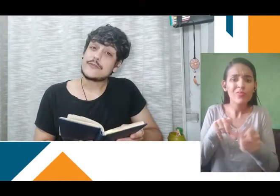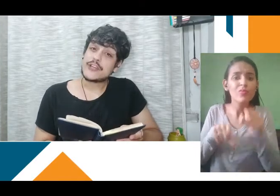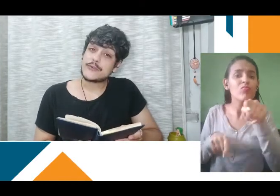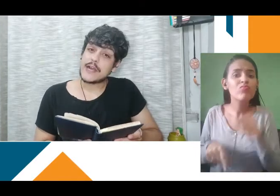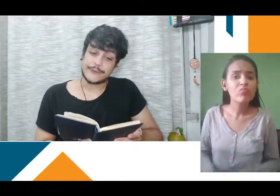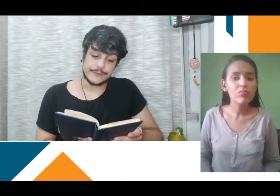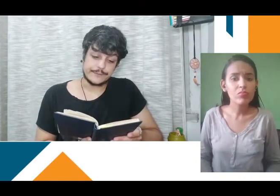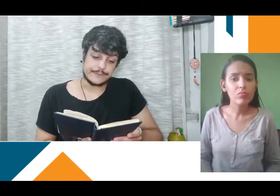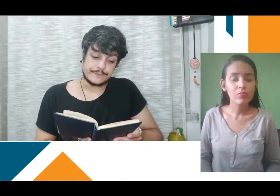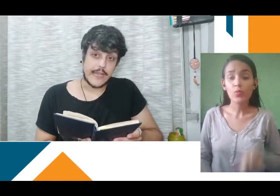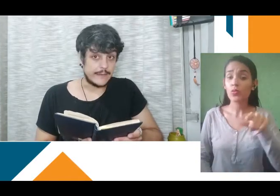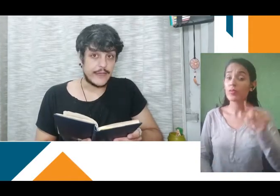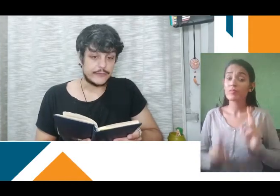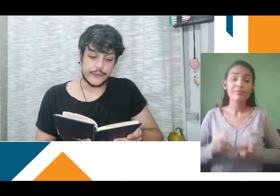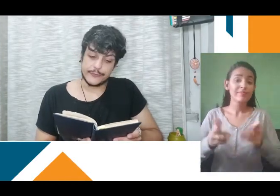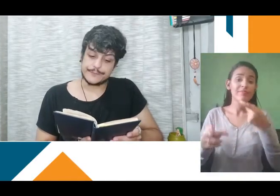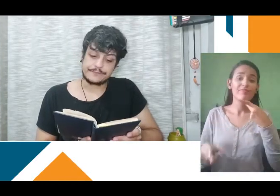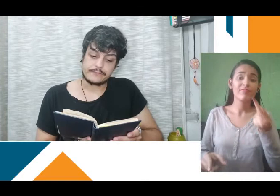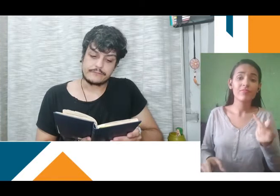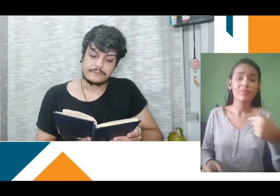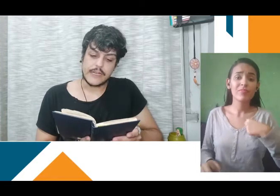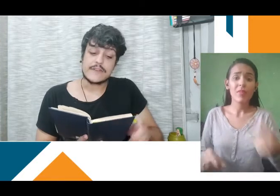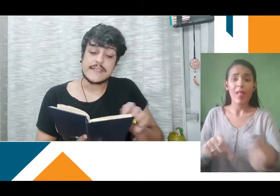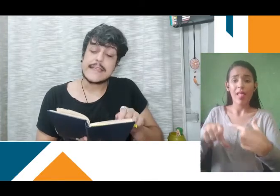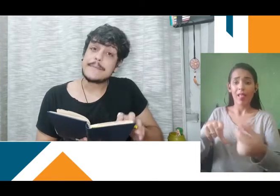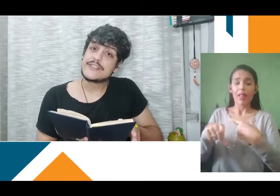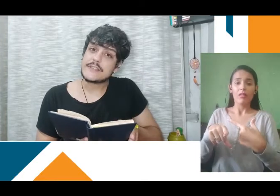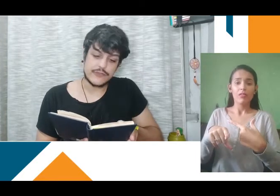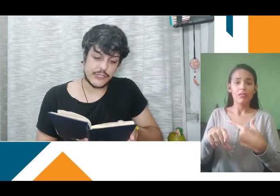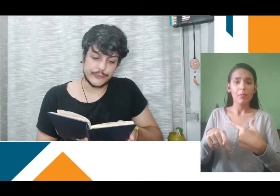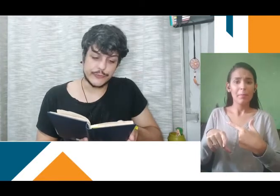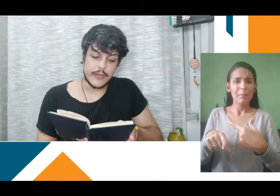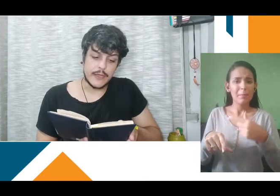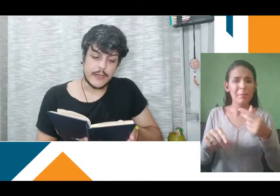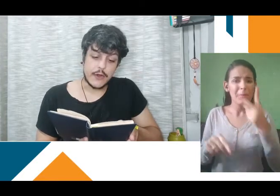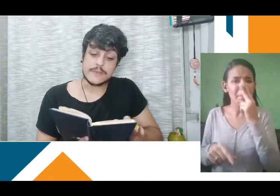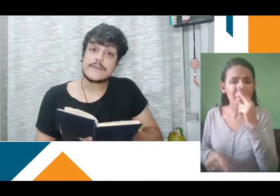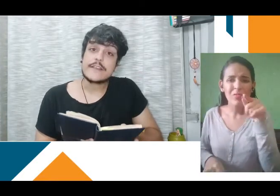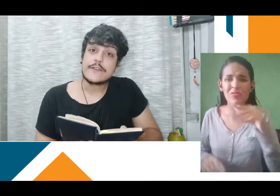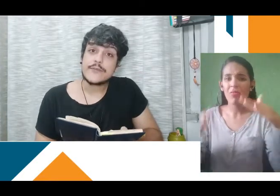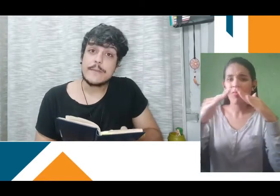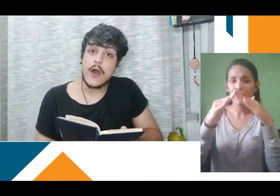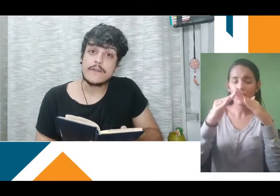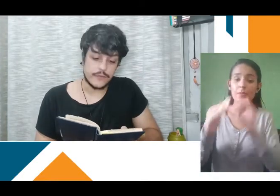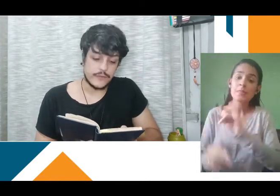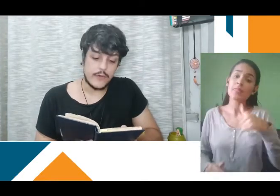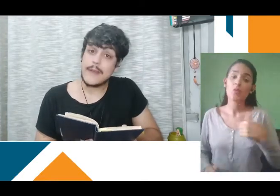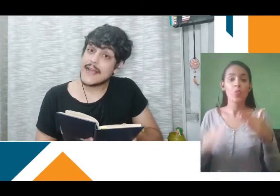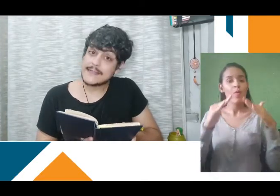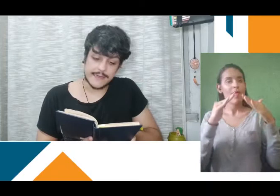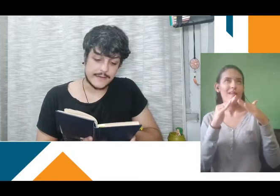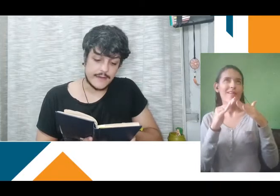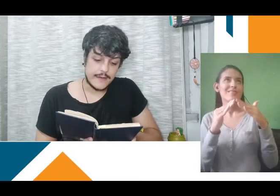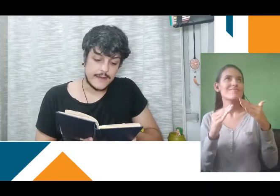Não estou te alugando? Ela perguntou. Você sempre diz que eu te alugo, como se você fosse um imóvel,